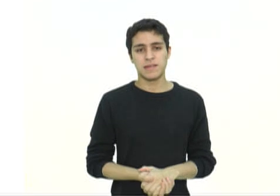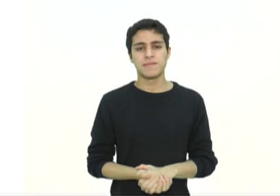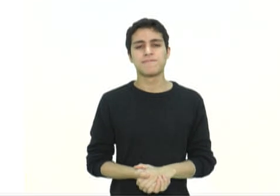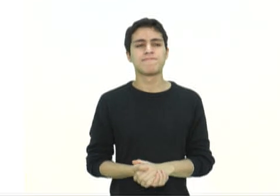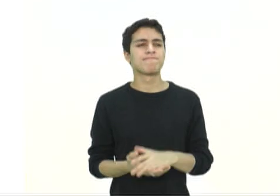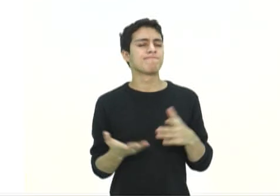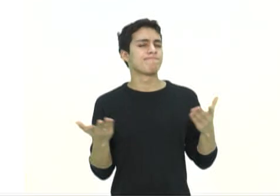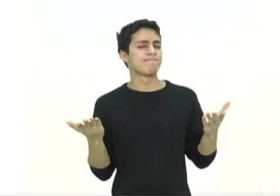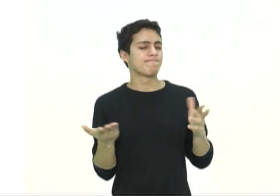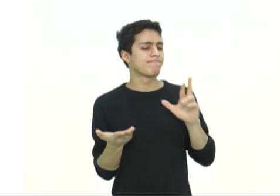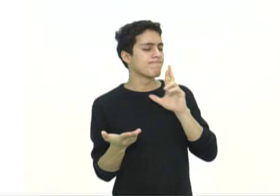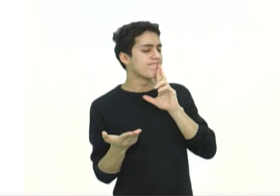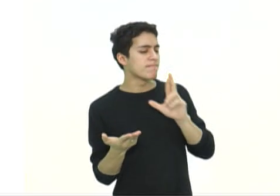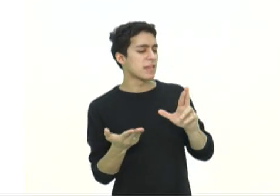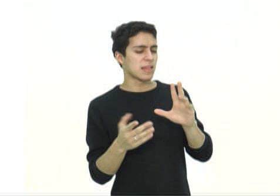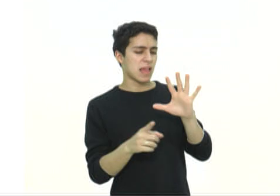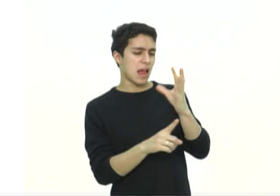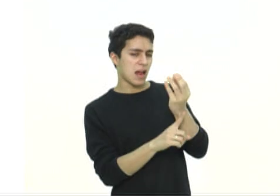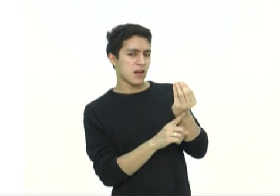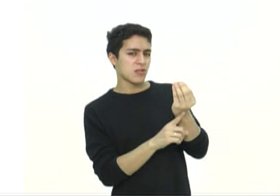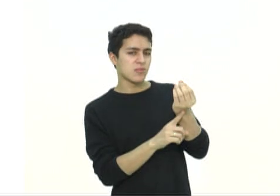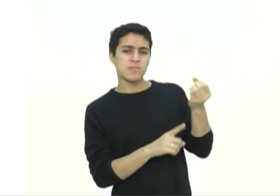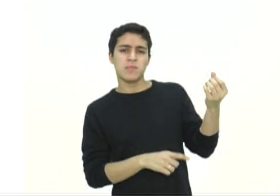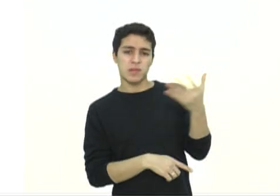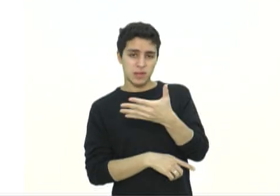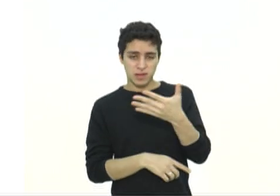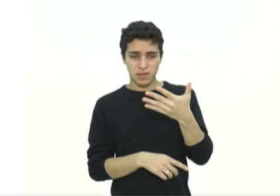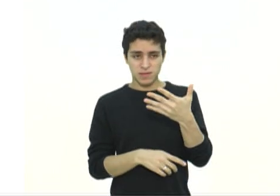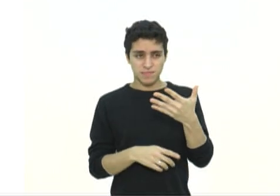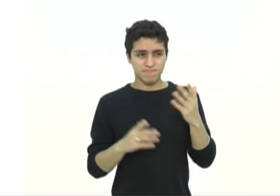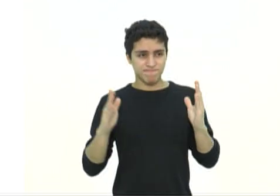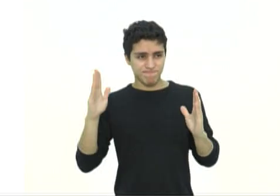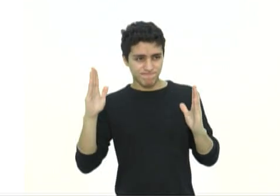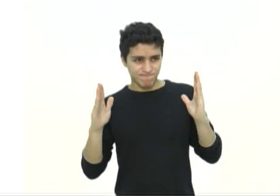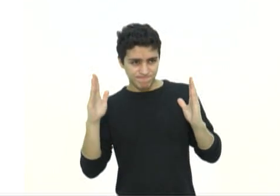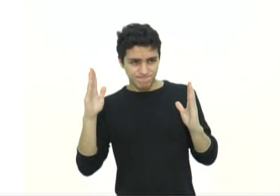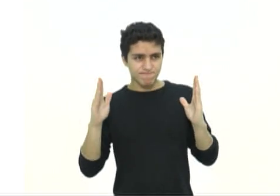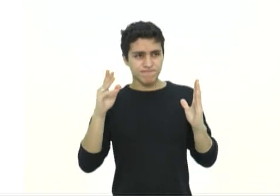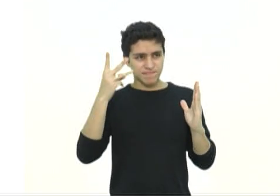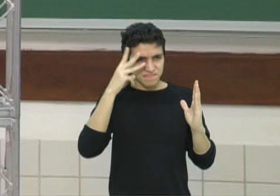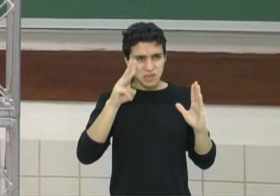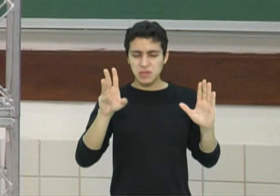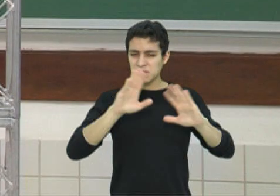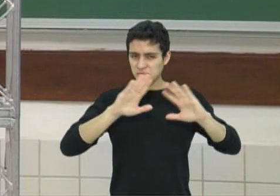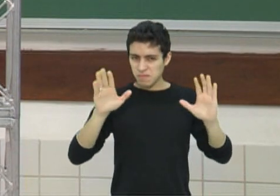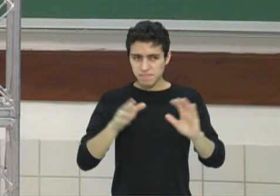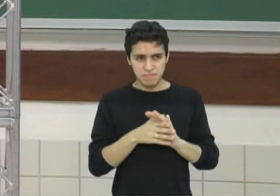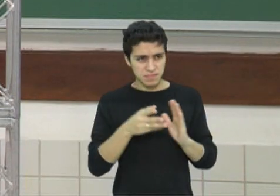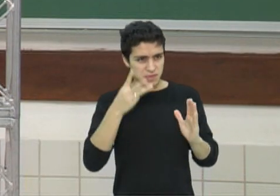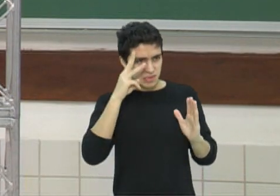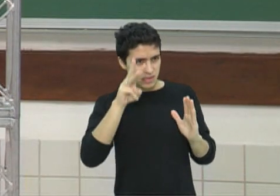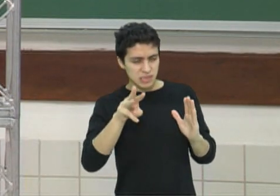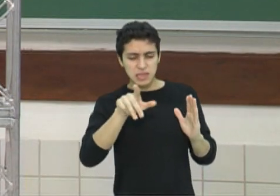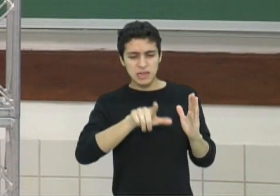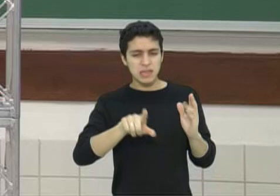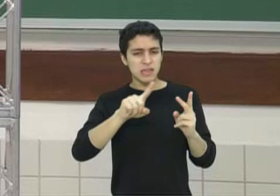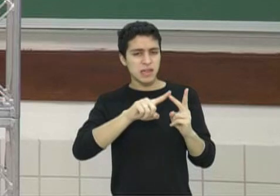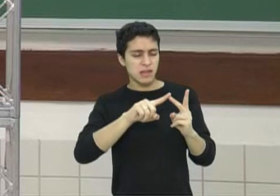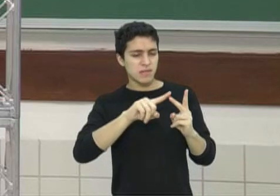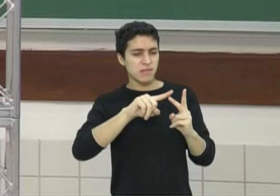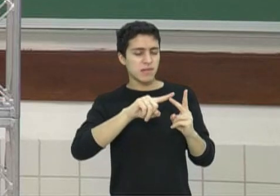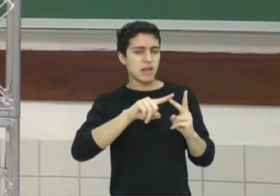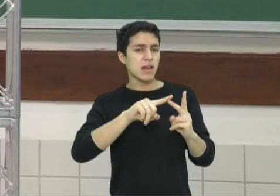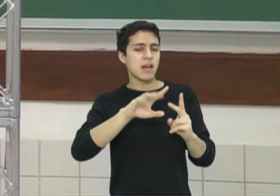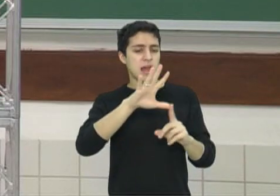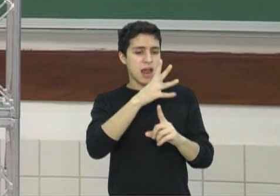Qual o resultado da arte moderna? A Semana Arte Moderna aconteceu do dia 13 até o dia 17, foram 3 dias somente. Nesses 3 dias teve literatura, artes plásticas